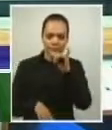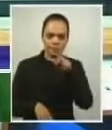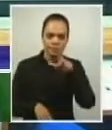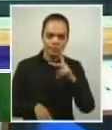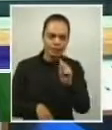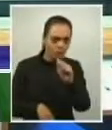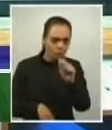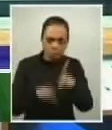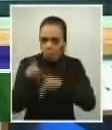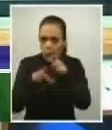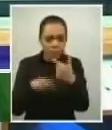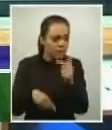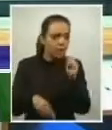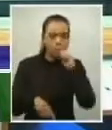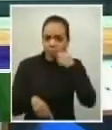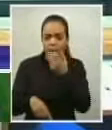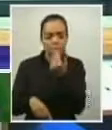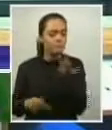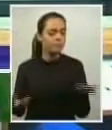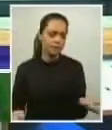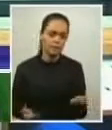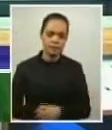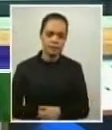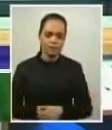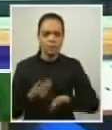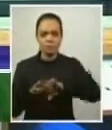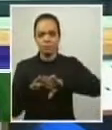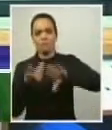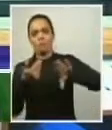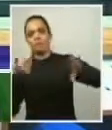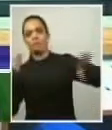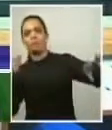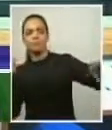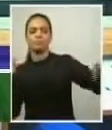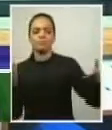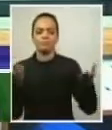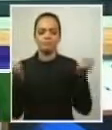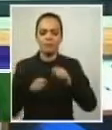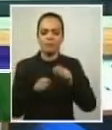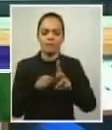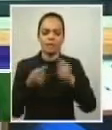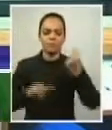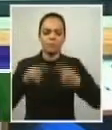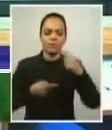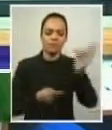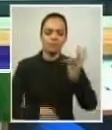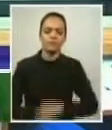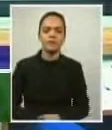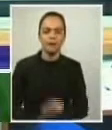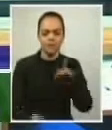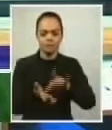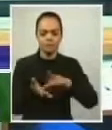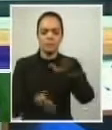pão para comer e o distanciamento entre o poder político francês EA